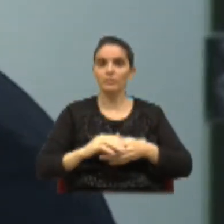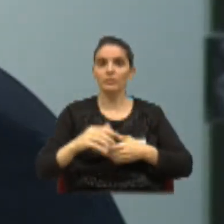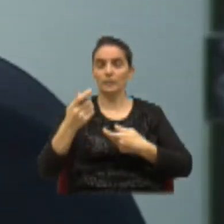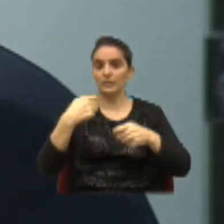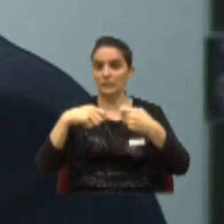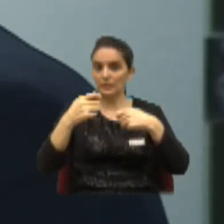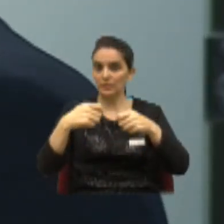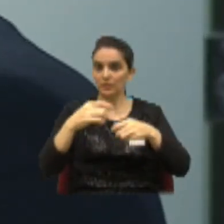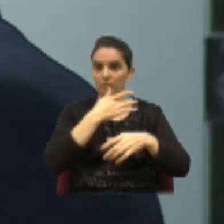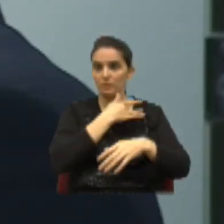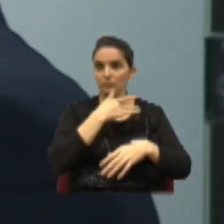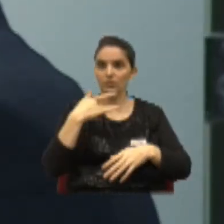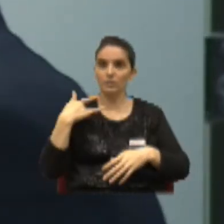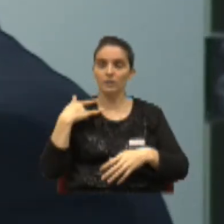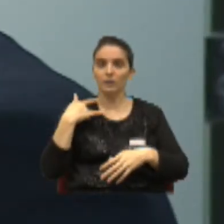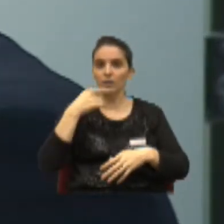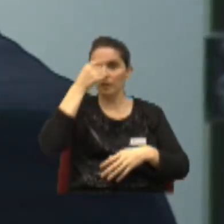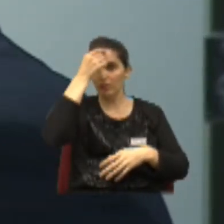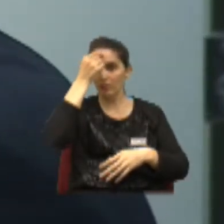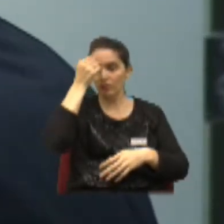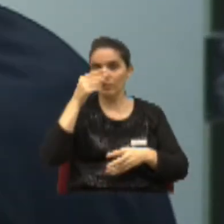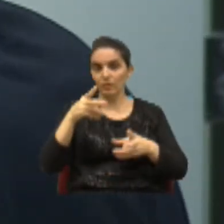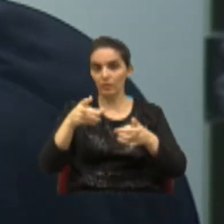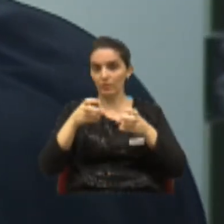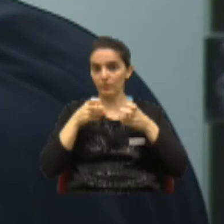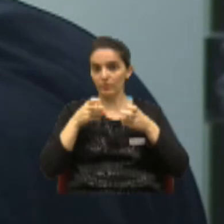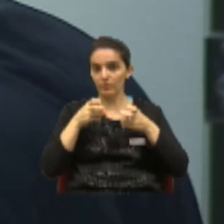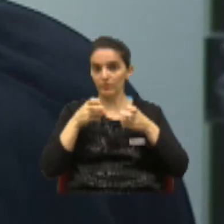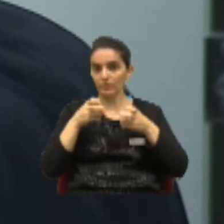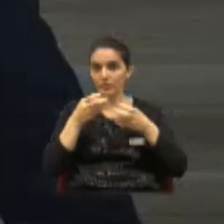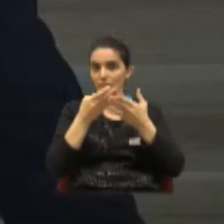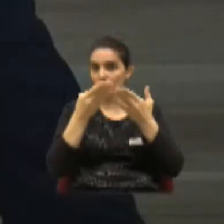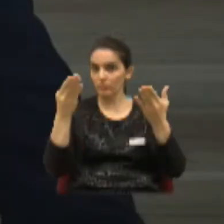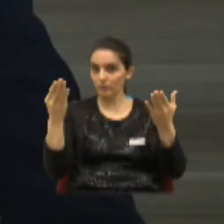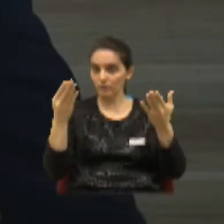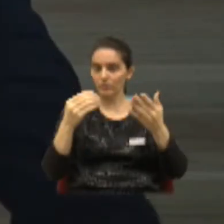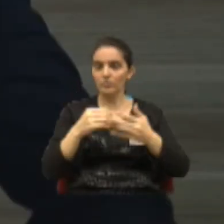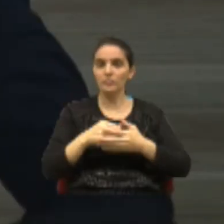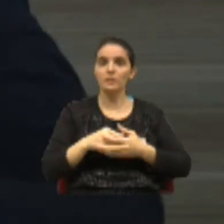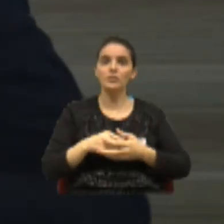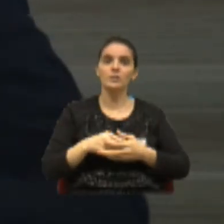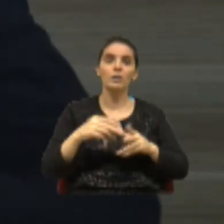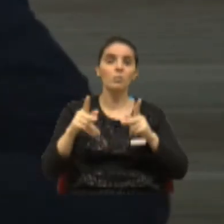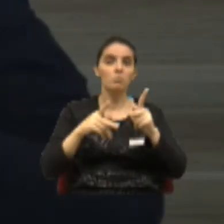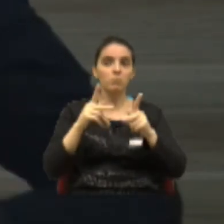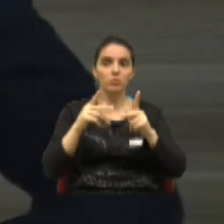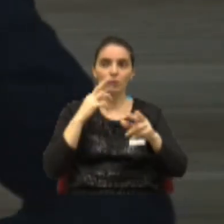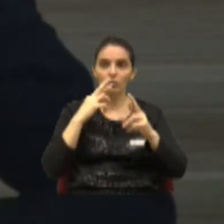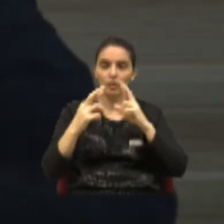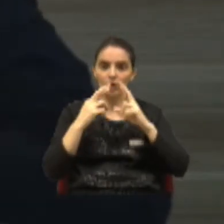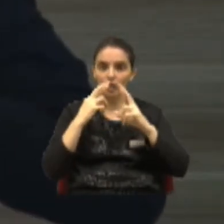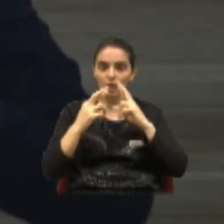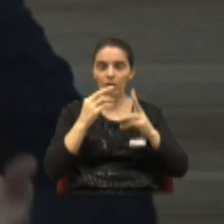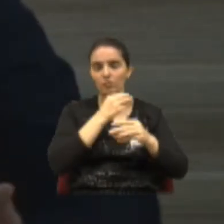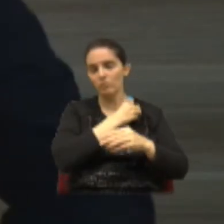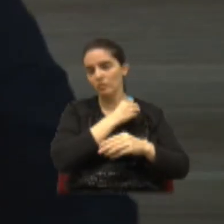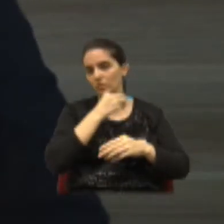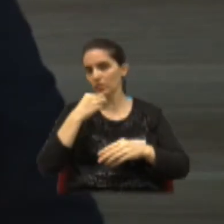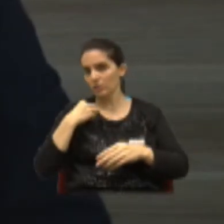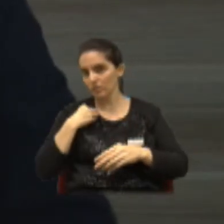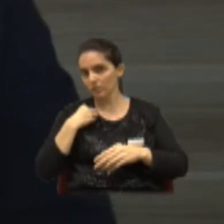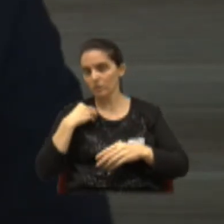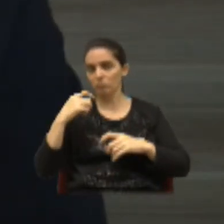saúde, eu vejo muito dos senhores aqui ouvindo reclamações sobre exames,